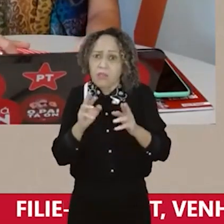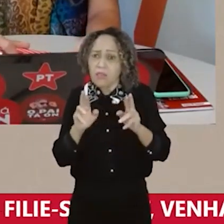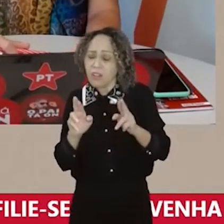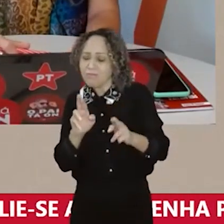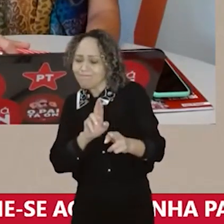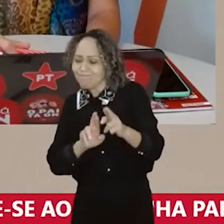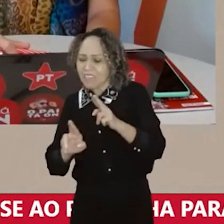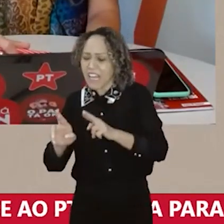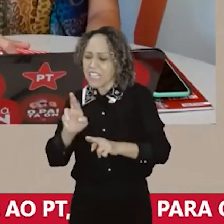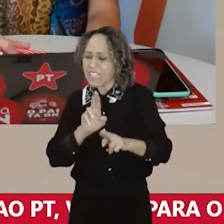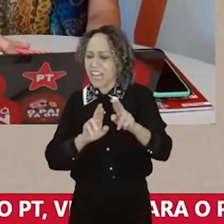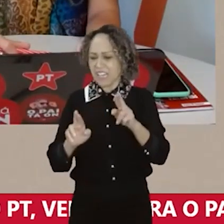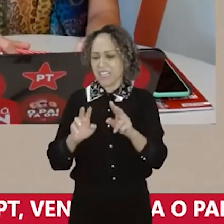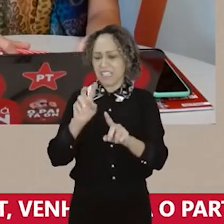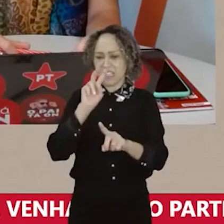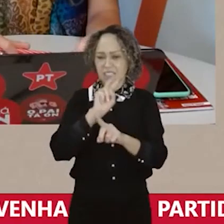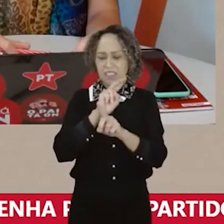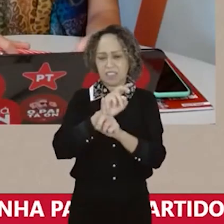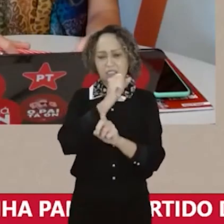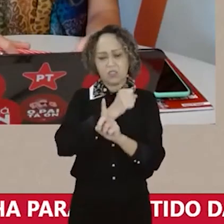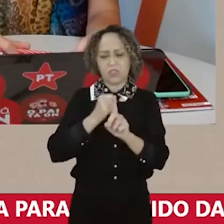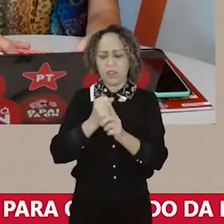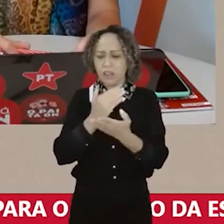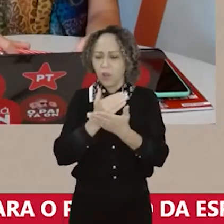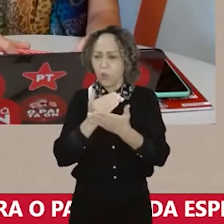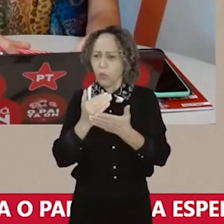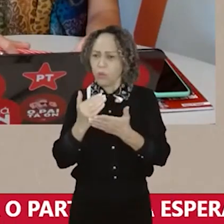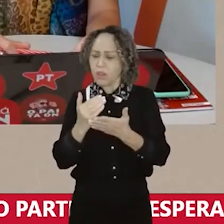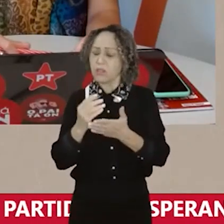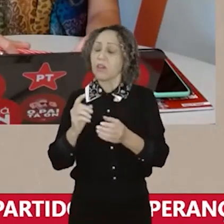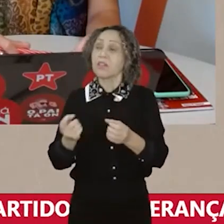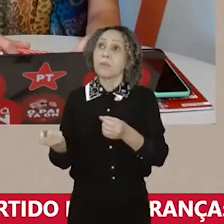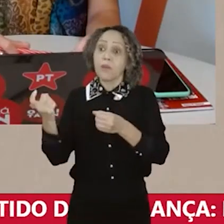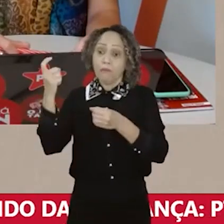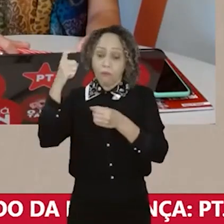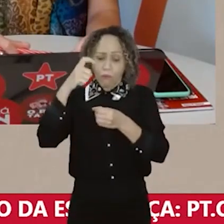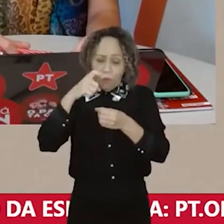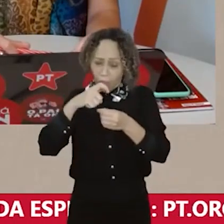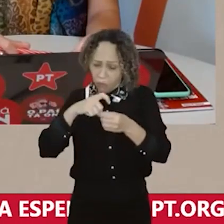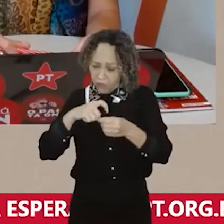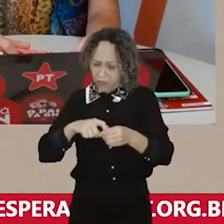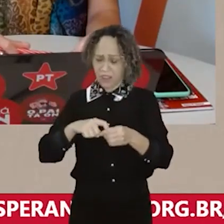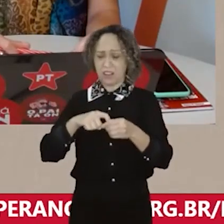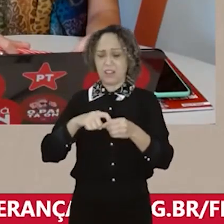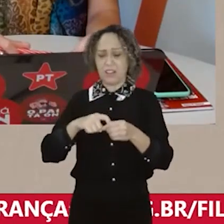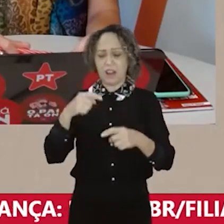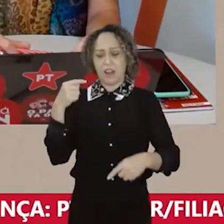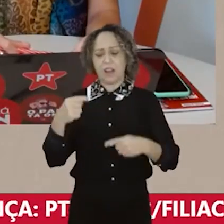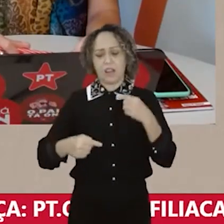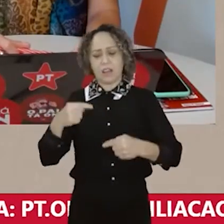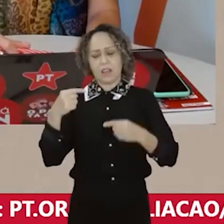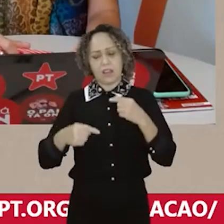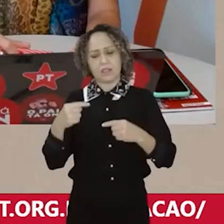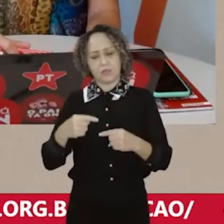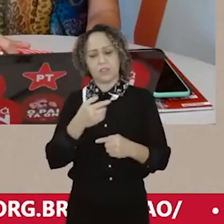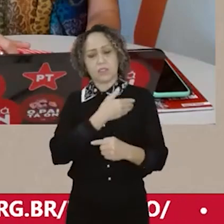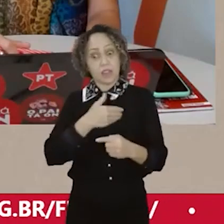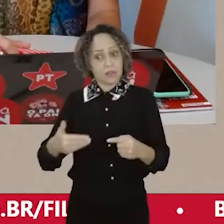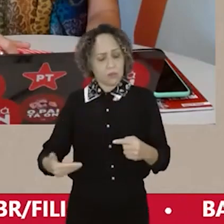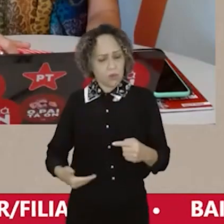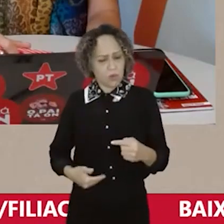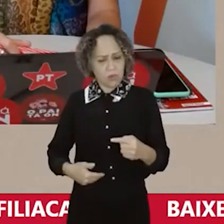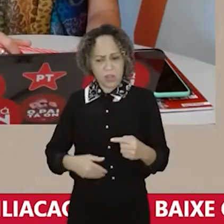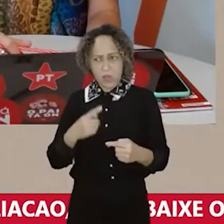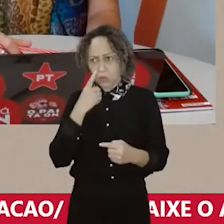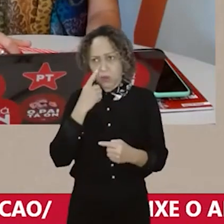que reconstruir as políticas públicas, mas não reconstruir olhando o que a gente tinha feito em 2003, porque os desafios hoje